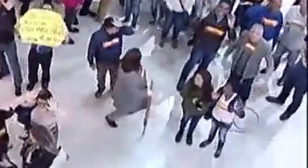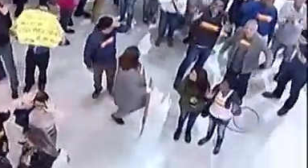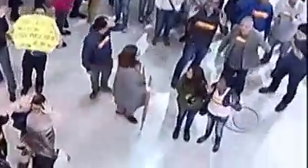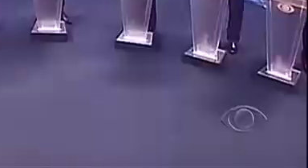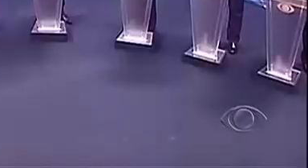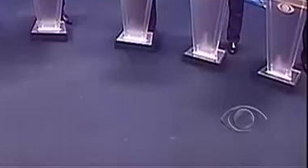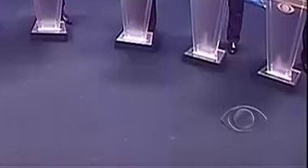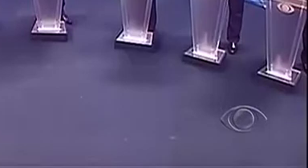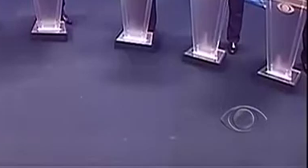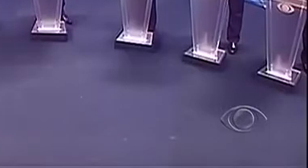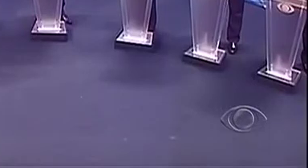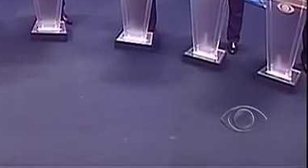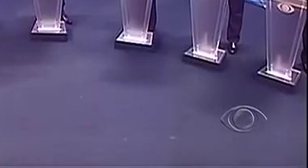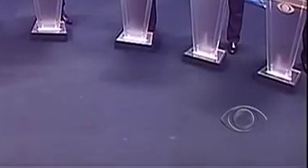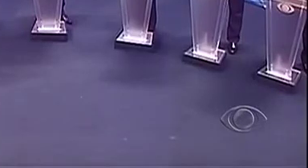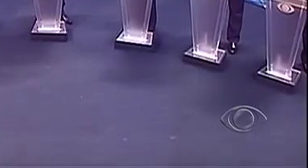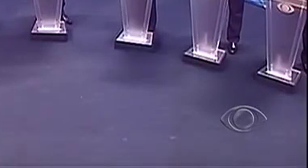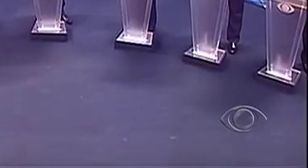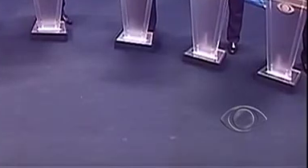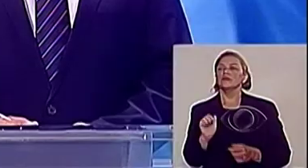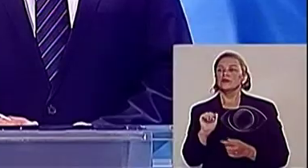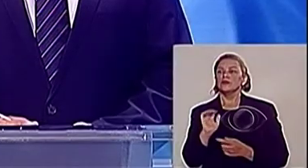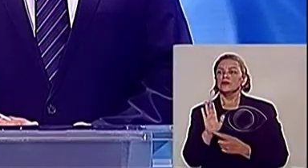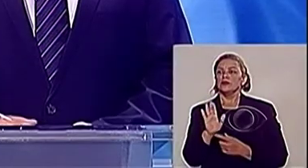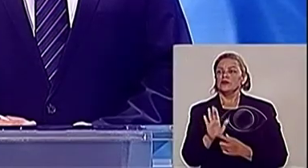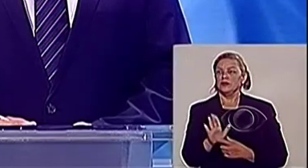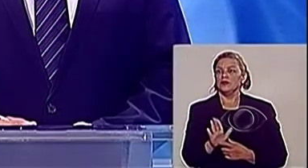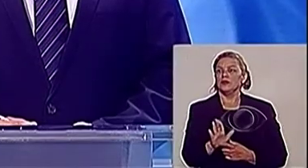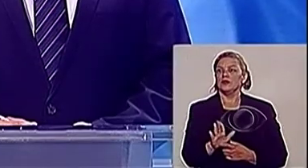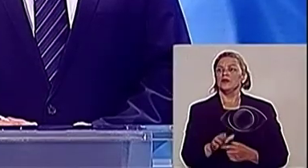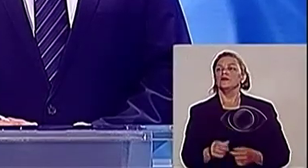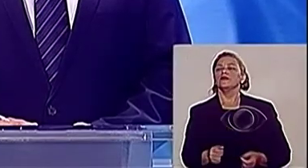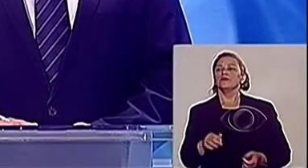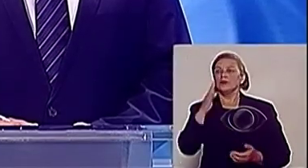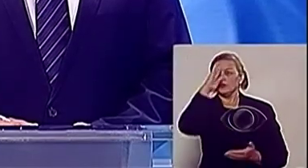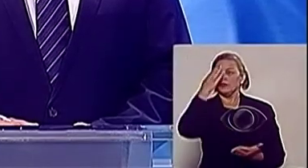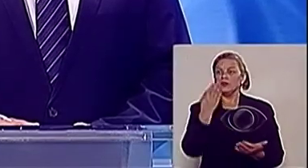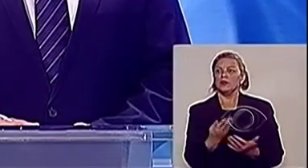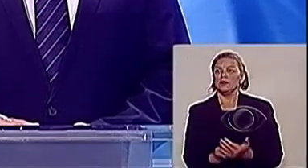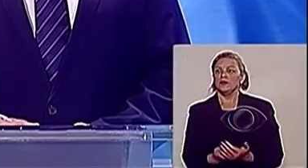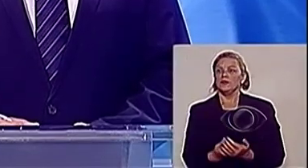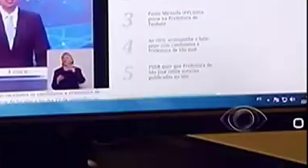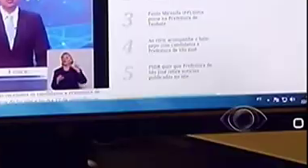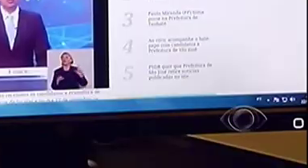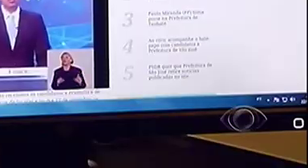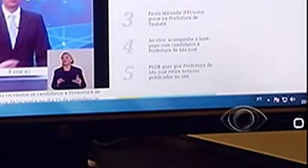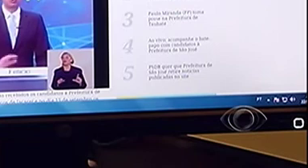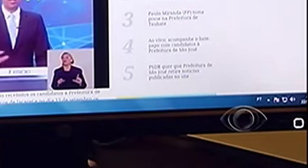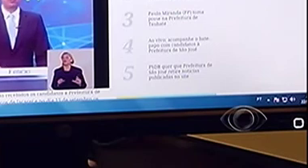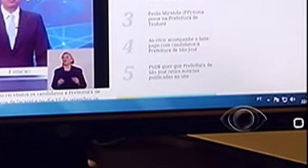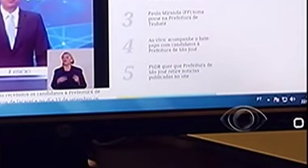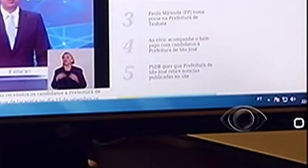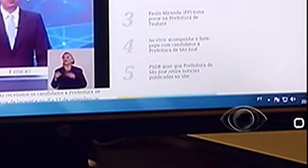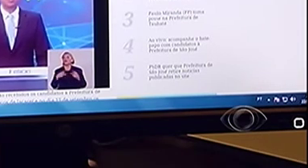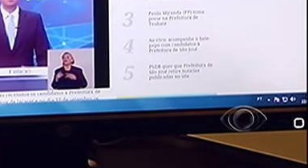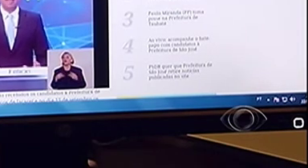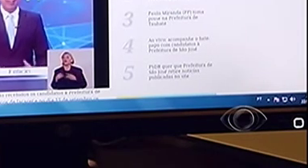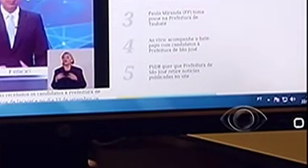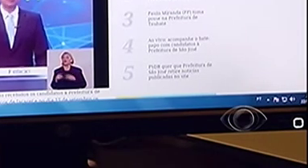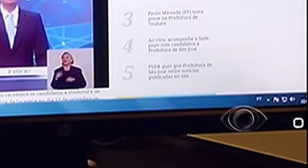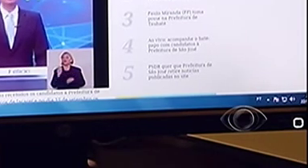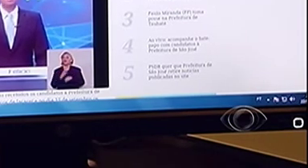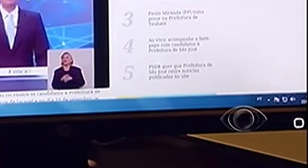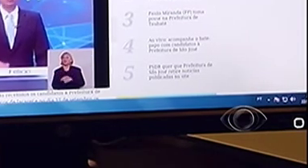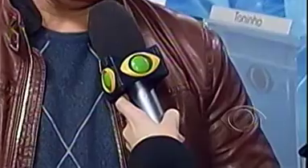O debate também foi transmitido pela rádio Band Vale FM 102,9 e pelo